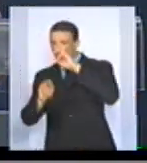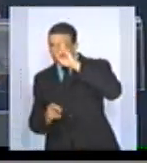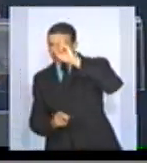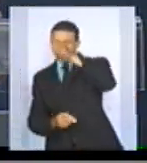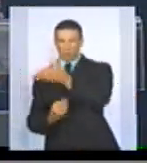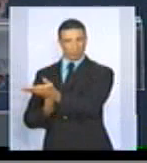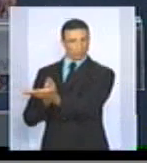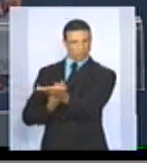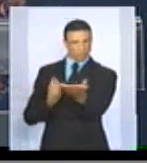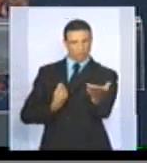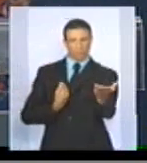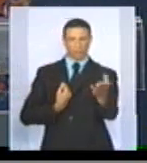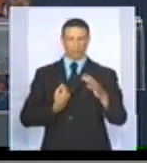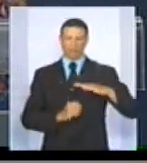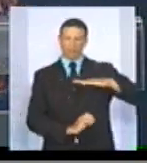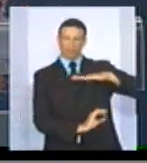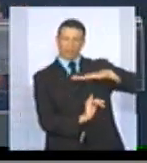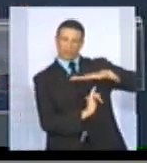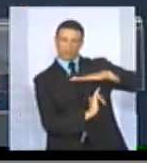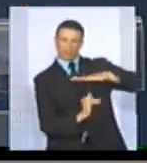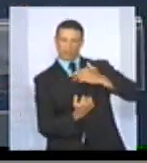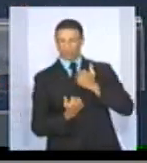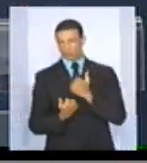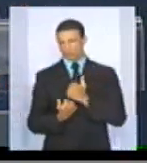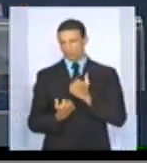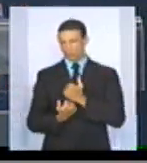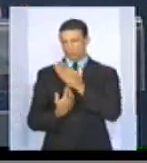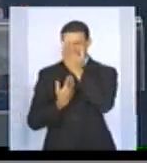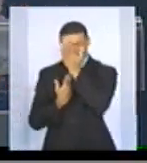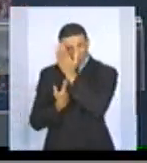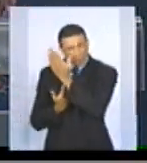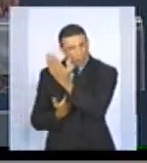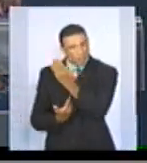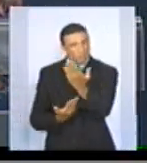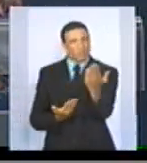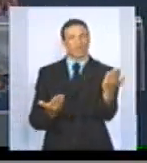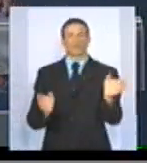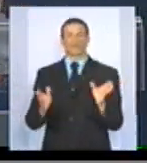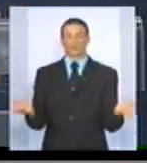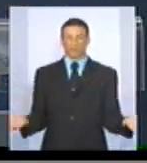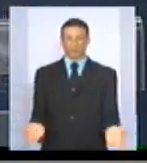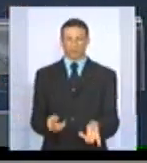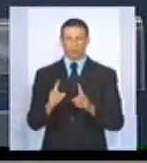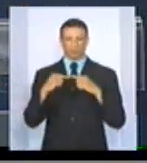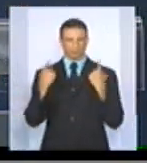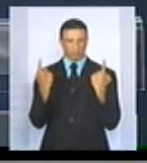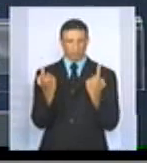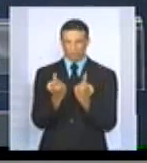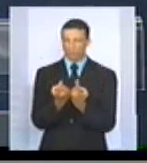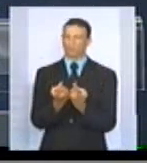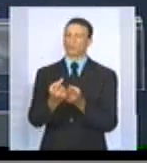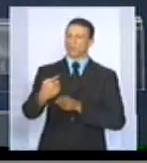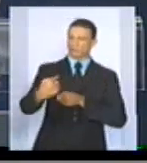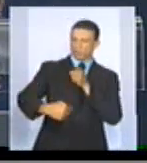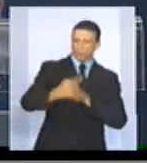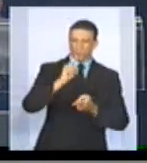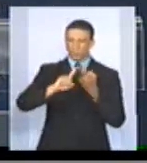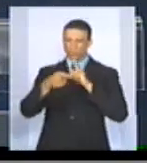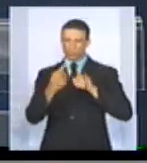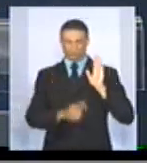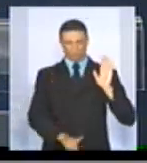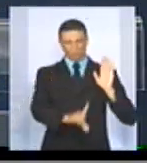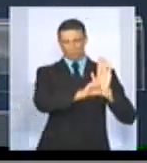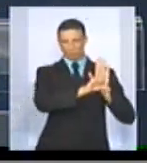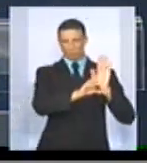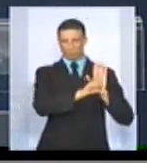do DEC, eu gostaria de agradecer a oportunidade de manifestação no âmbito do julgamento das ações diretas de inconstitucionalidade, que tratam da lei do serviço de